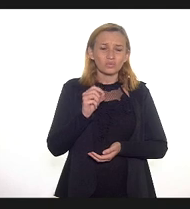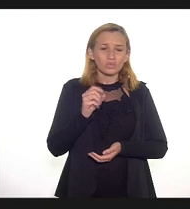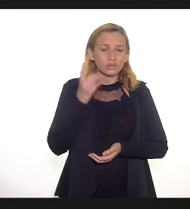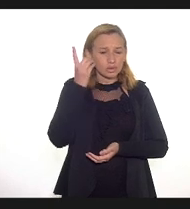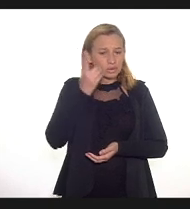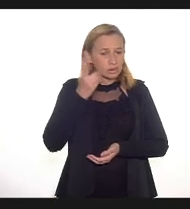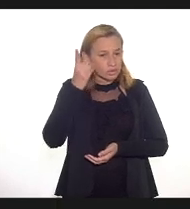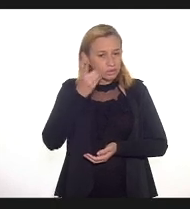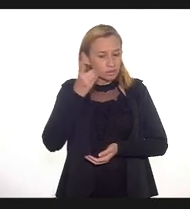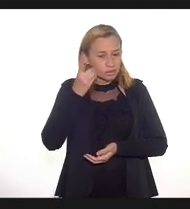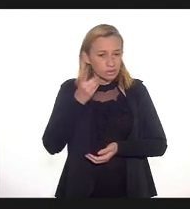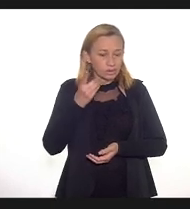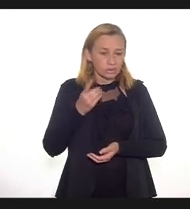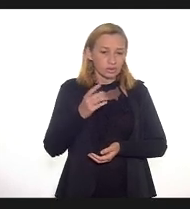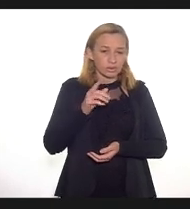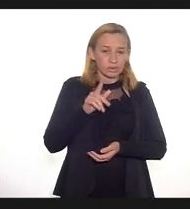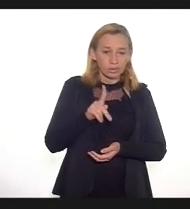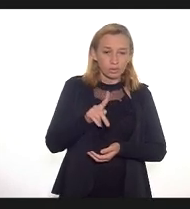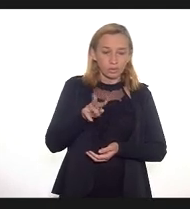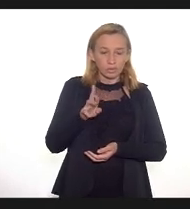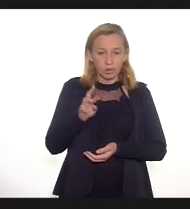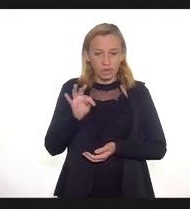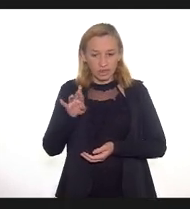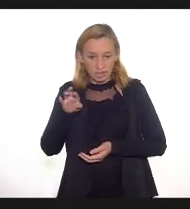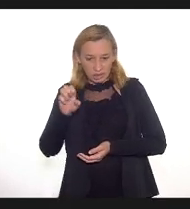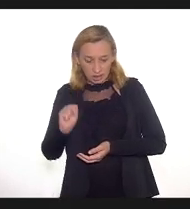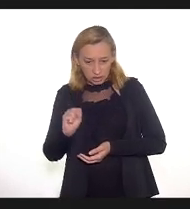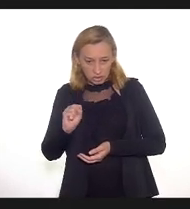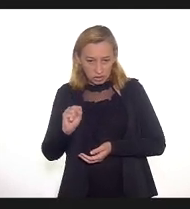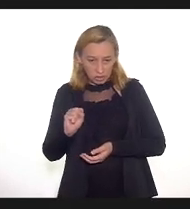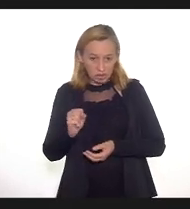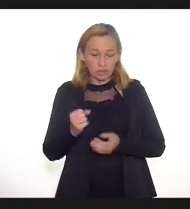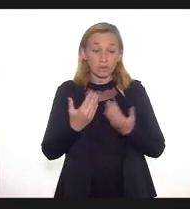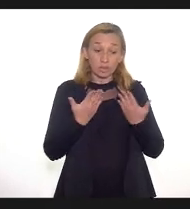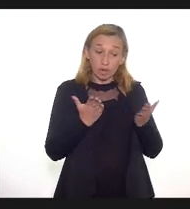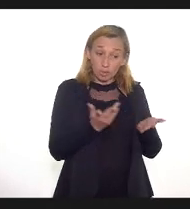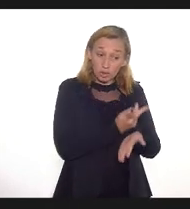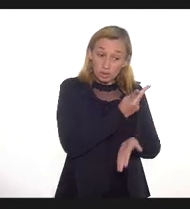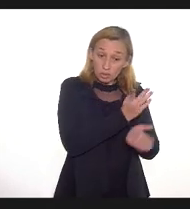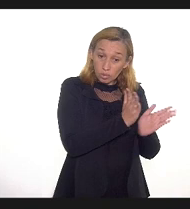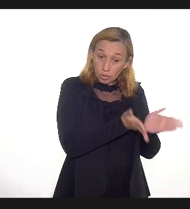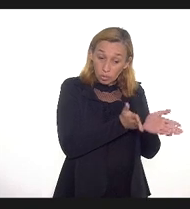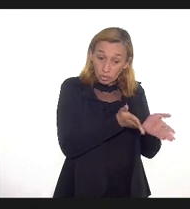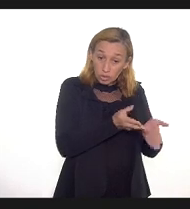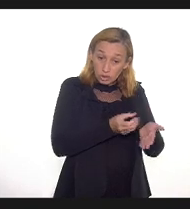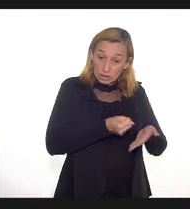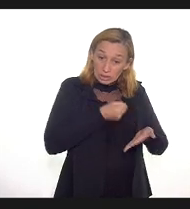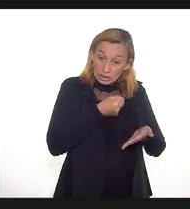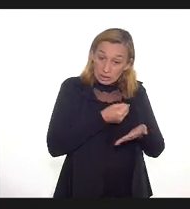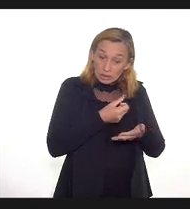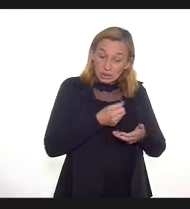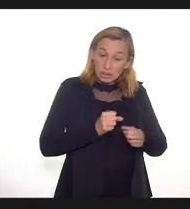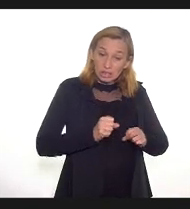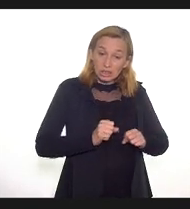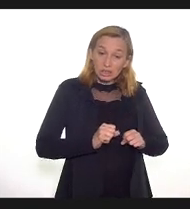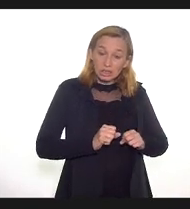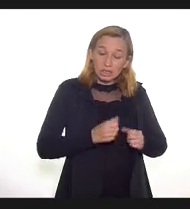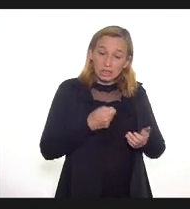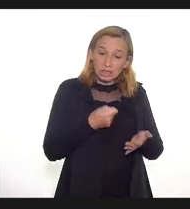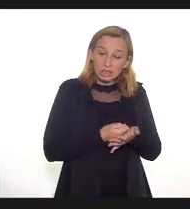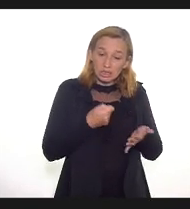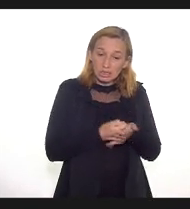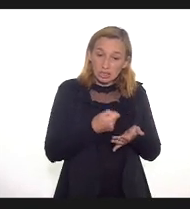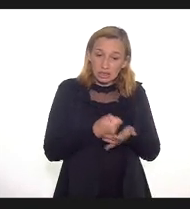deputados progressistas nessa casa, a exemplo do que aconteceu hoje, insistem em tentar